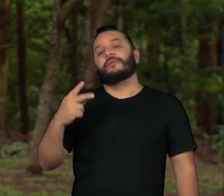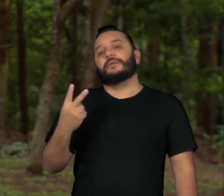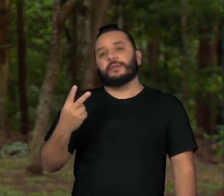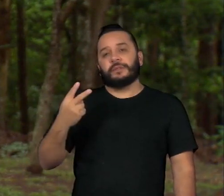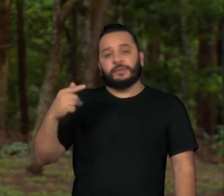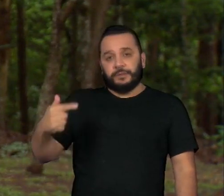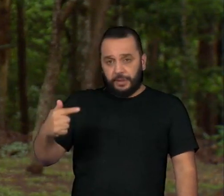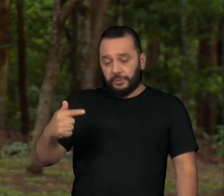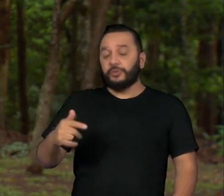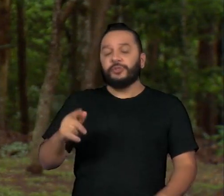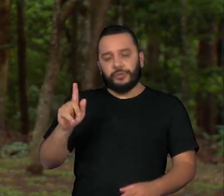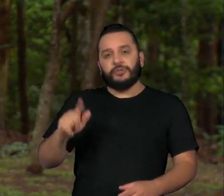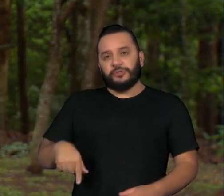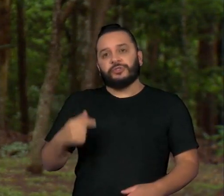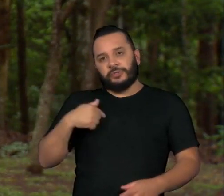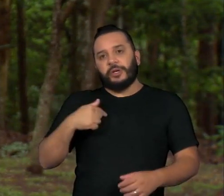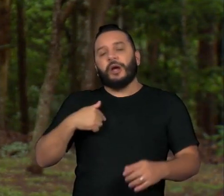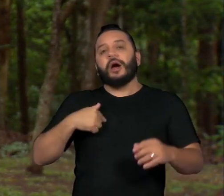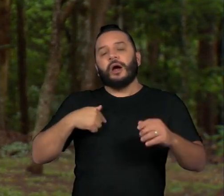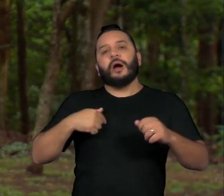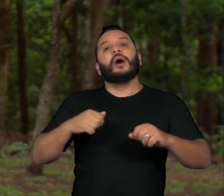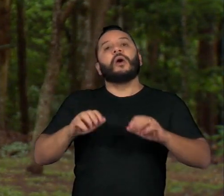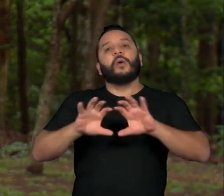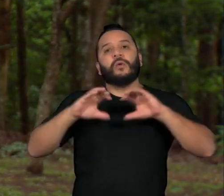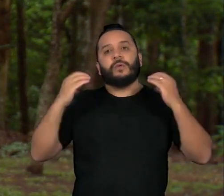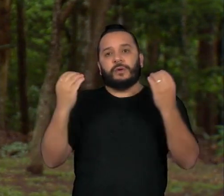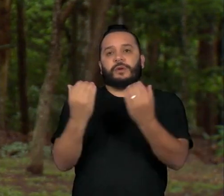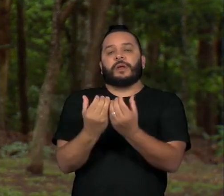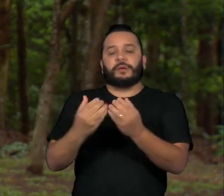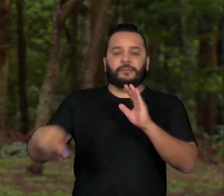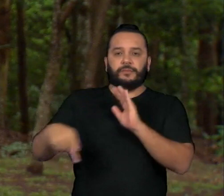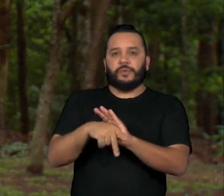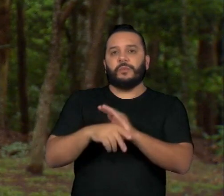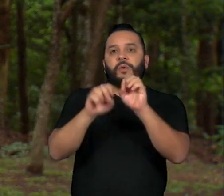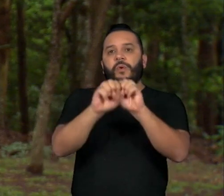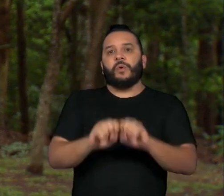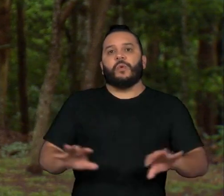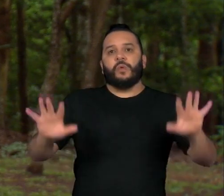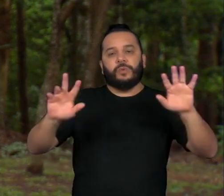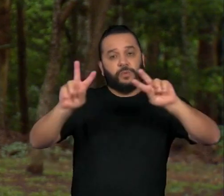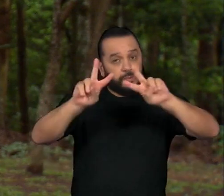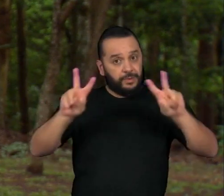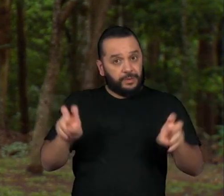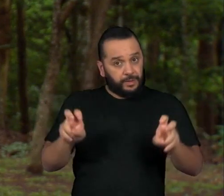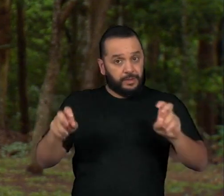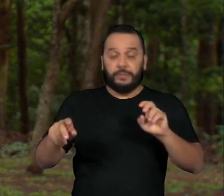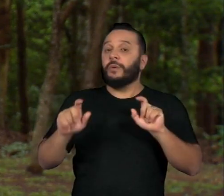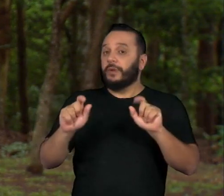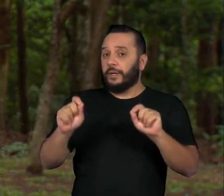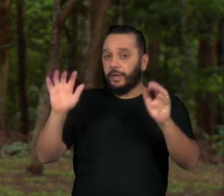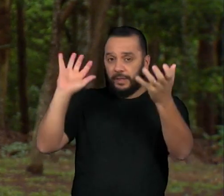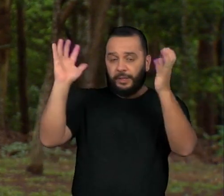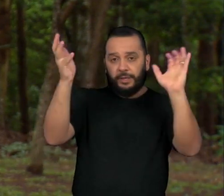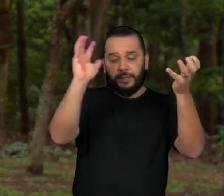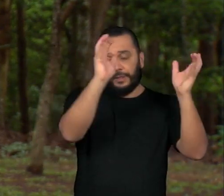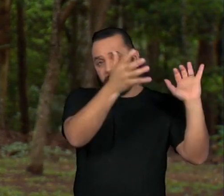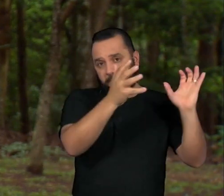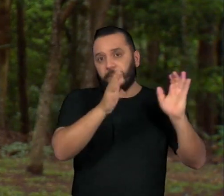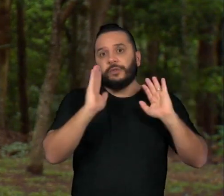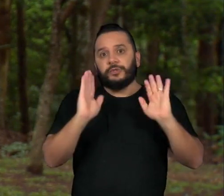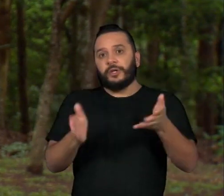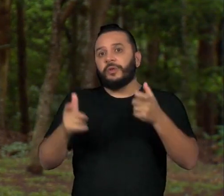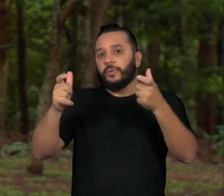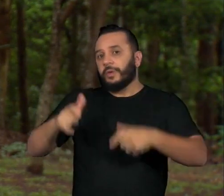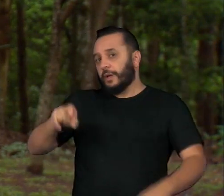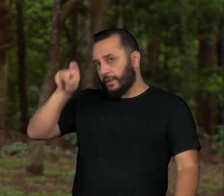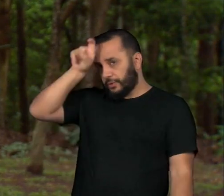27ª Conferência da ONU sobre o Clima, que acontece de 6 a 18 de novembro em Sharm el-Sheikh, no